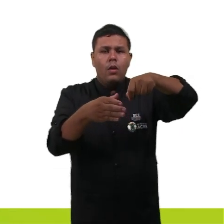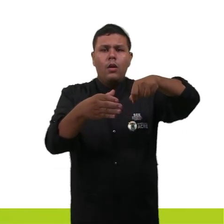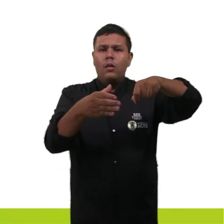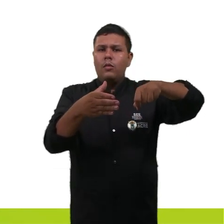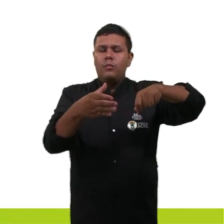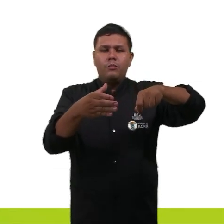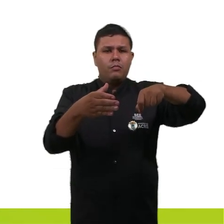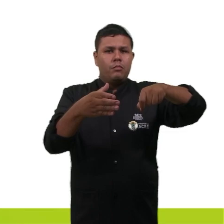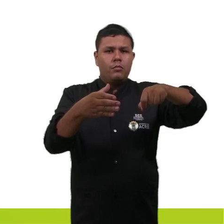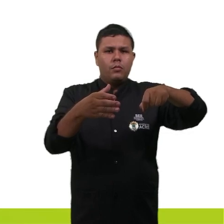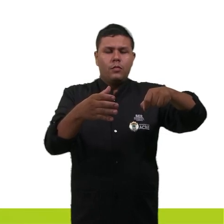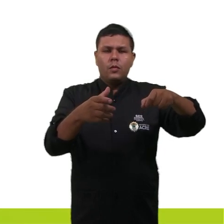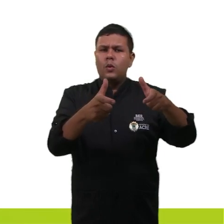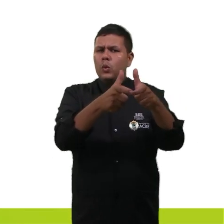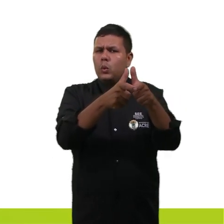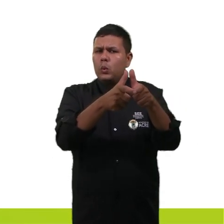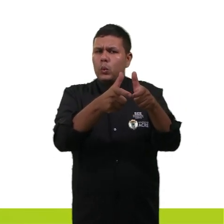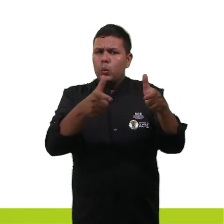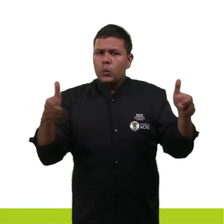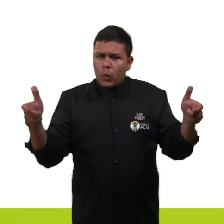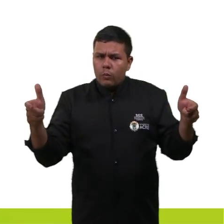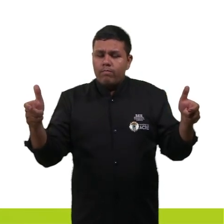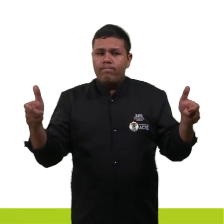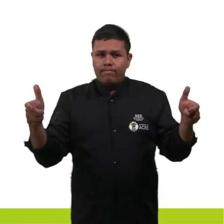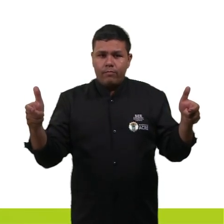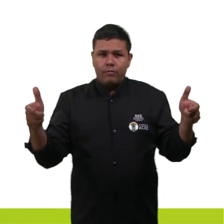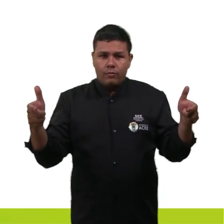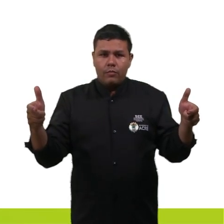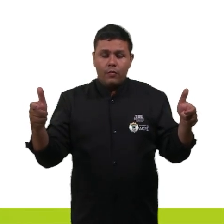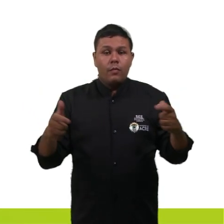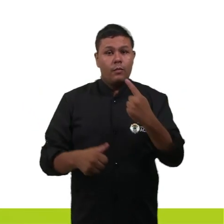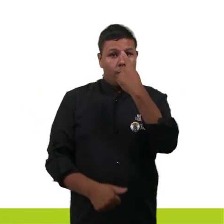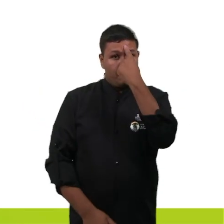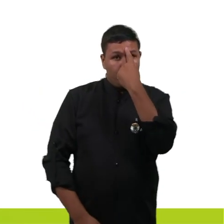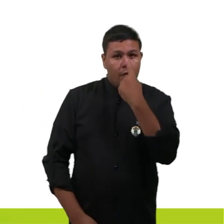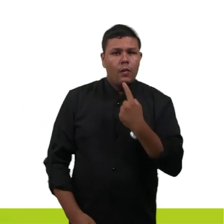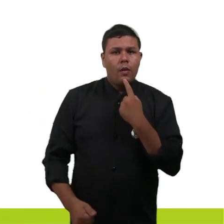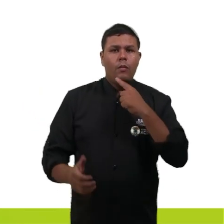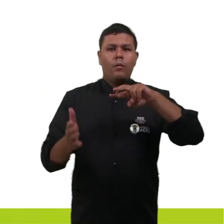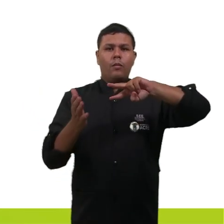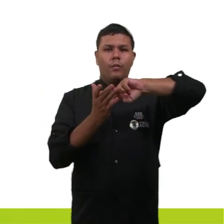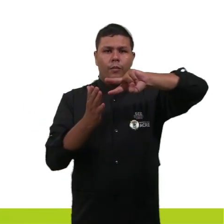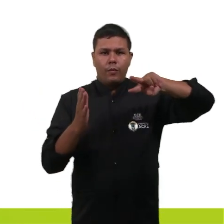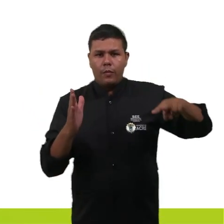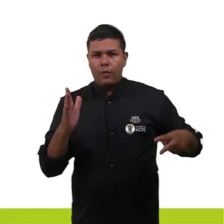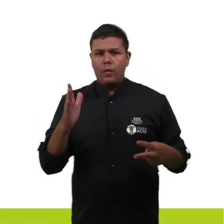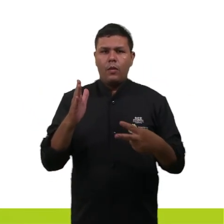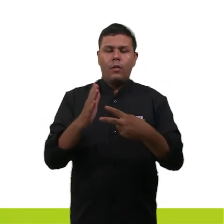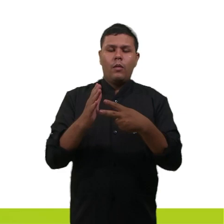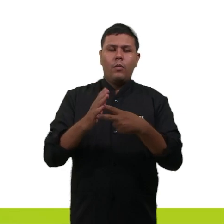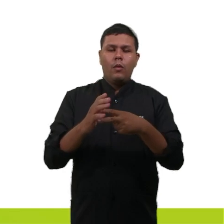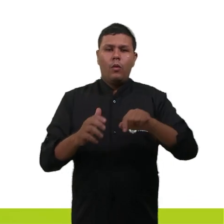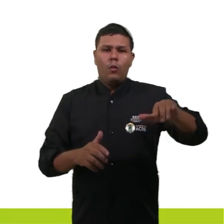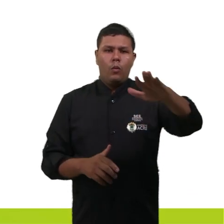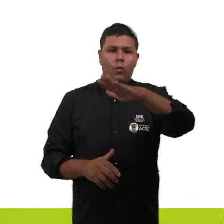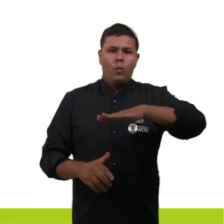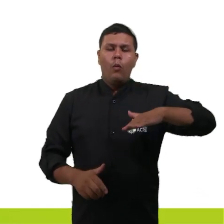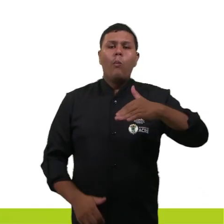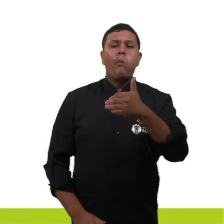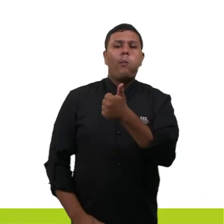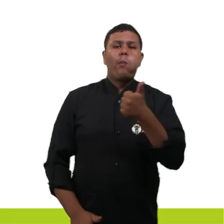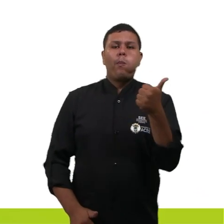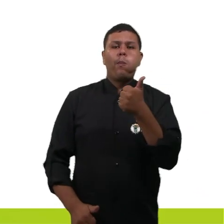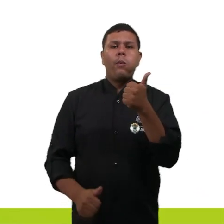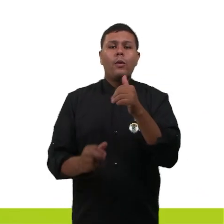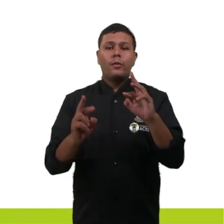vasta plantação e essa imagem traduz justamente o que significa o setor primário. Essa daqui está relacionada,